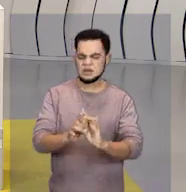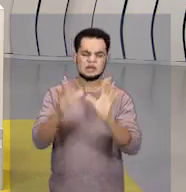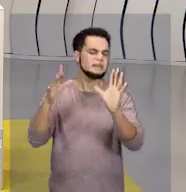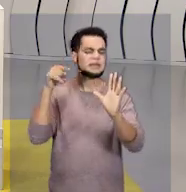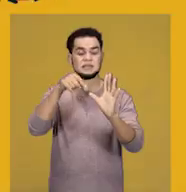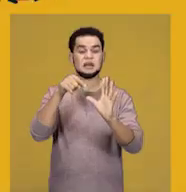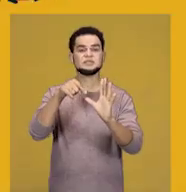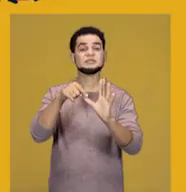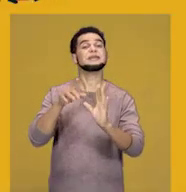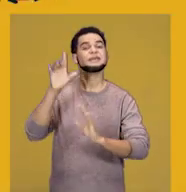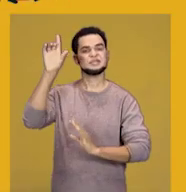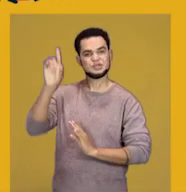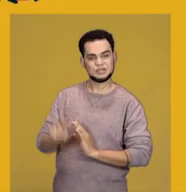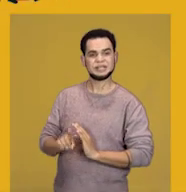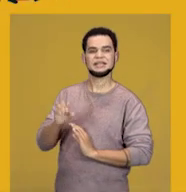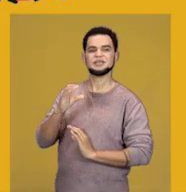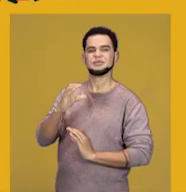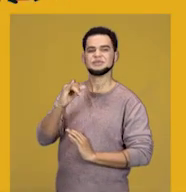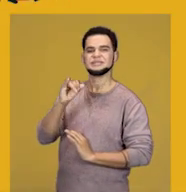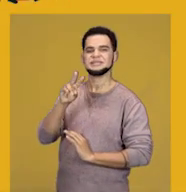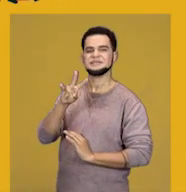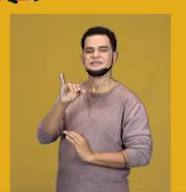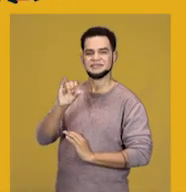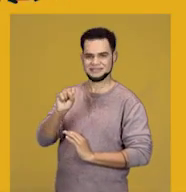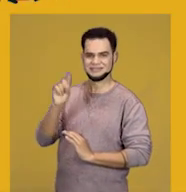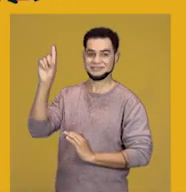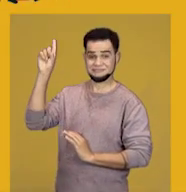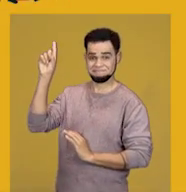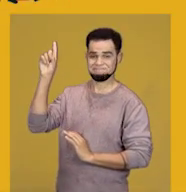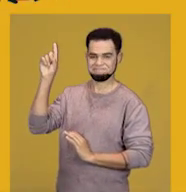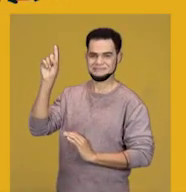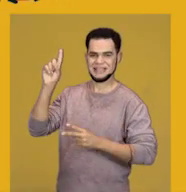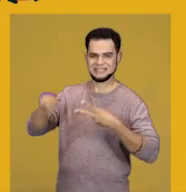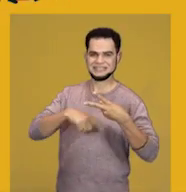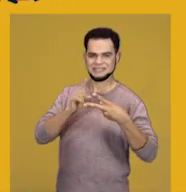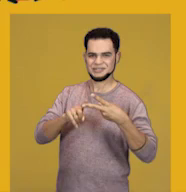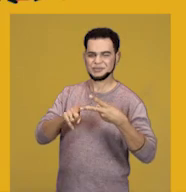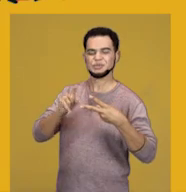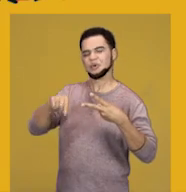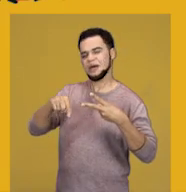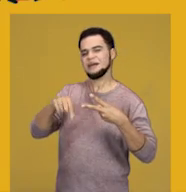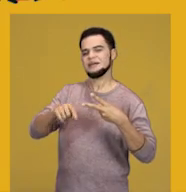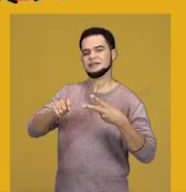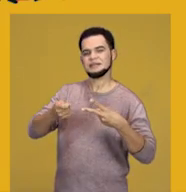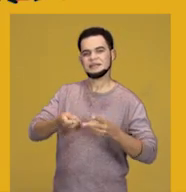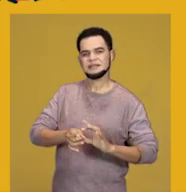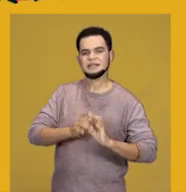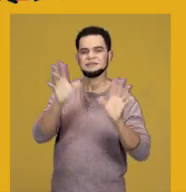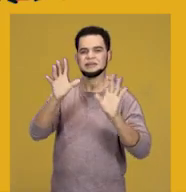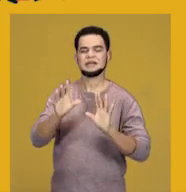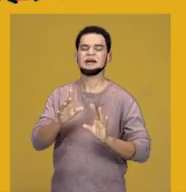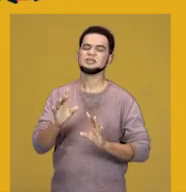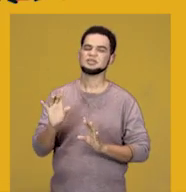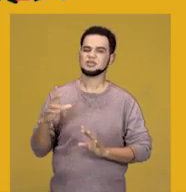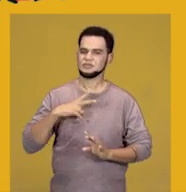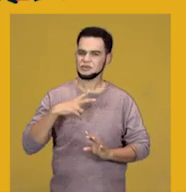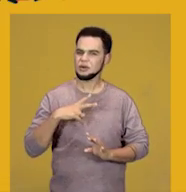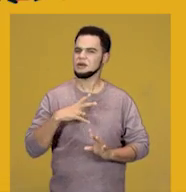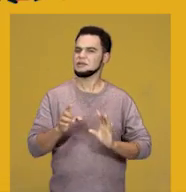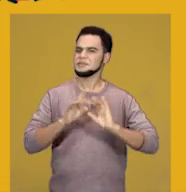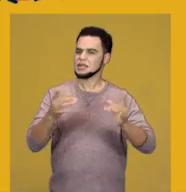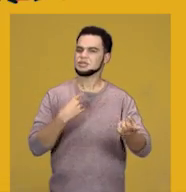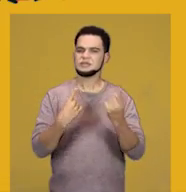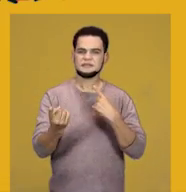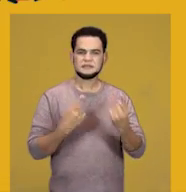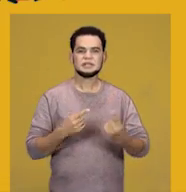direitos civis. O segundo grupo de direitos são os direitos que envolvem a nossa liberdade individual, a liberdade de ir e vir, o